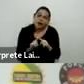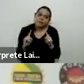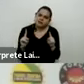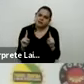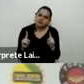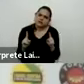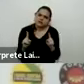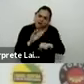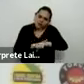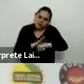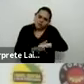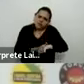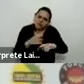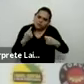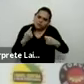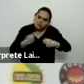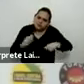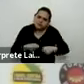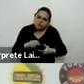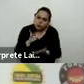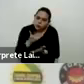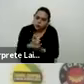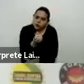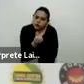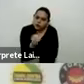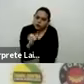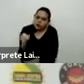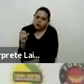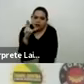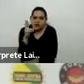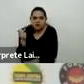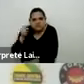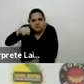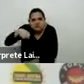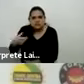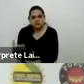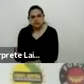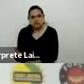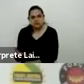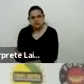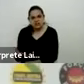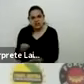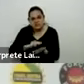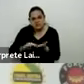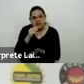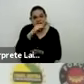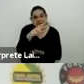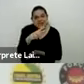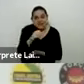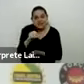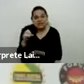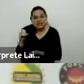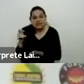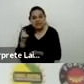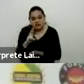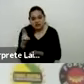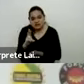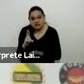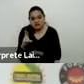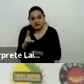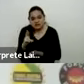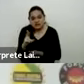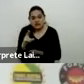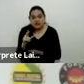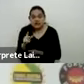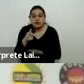é importante que se mantenha esses R$ 600. E eles mandaram 300 e se reuniram ontem com os